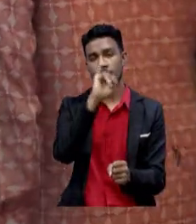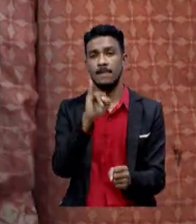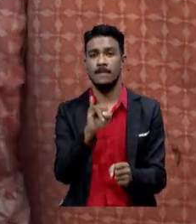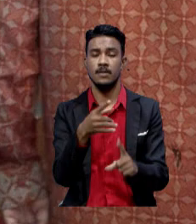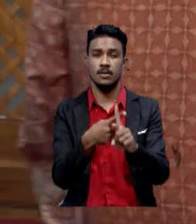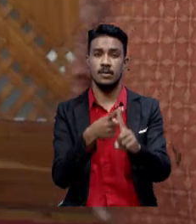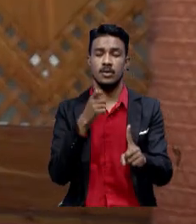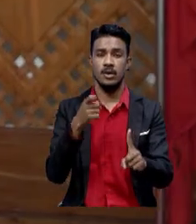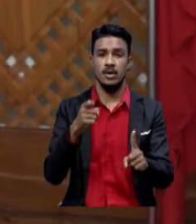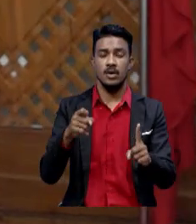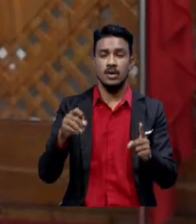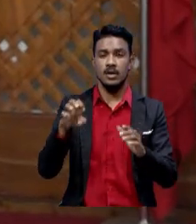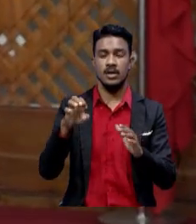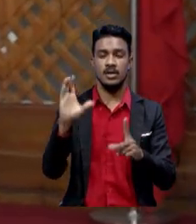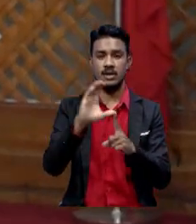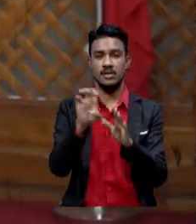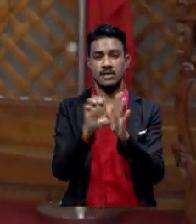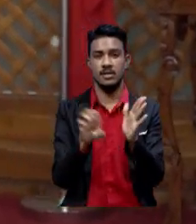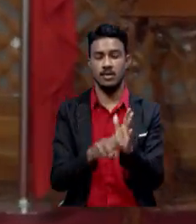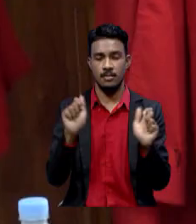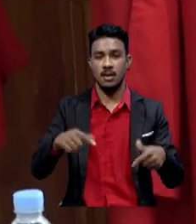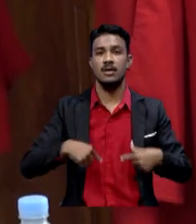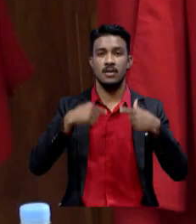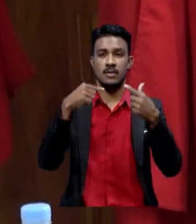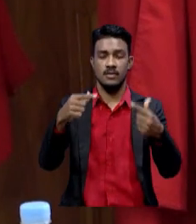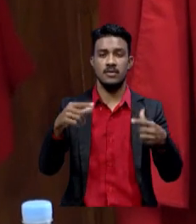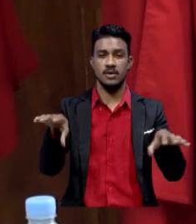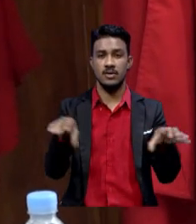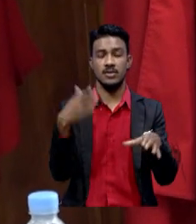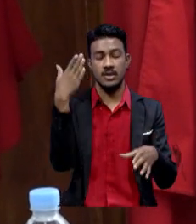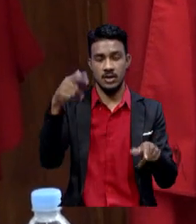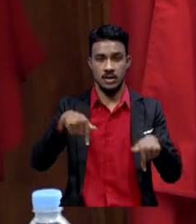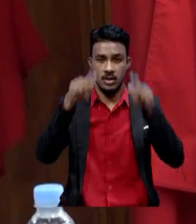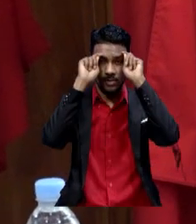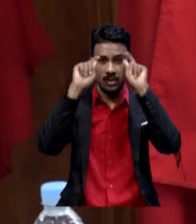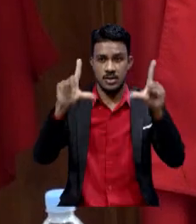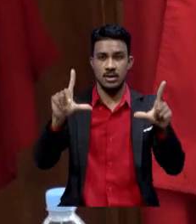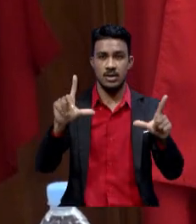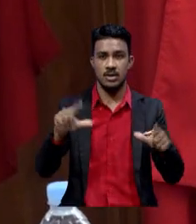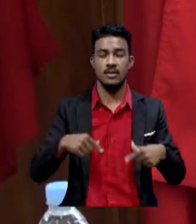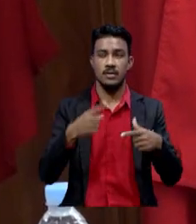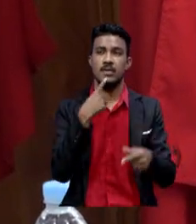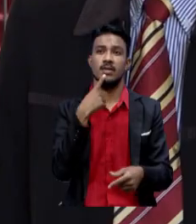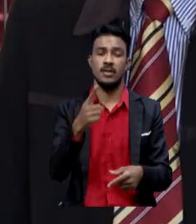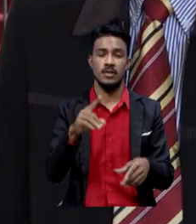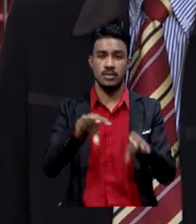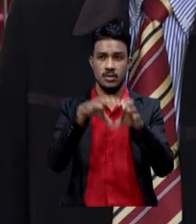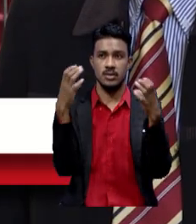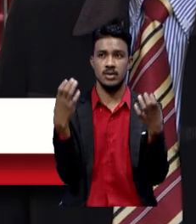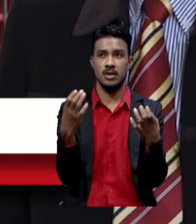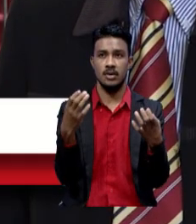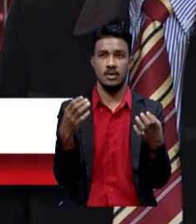Estado União, tamba caso Hirakne, bele foi ameaça da liberdade de imprensa e a Timor-Leste. A tua Conselho de Imprensa, minha preocupação,